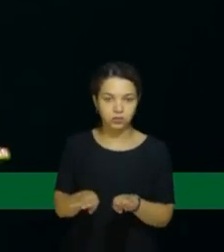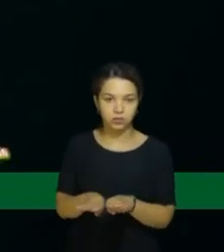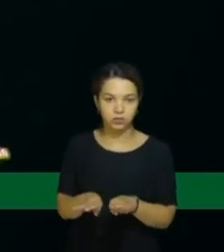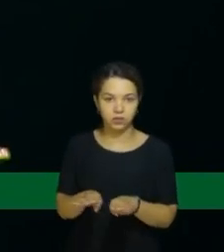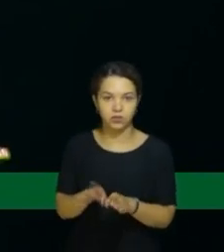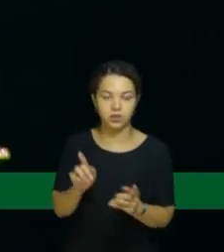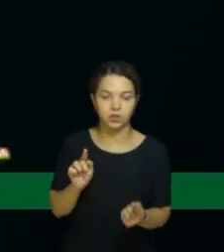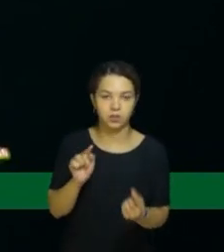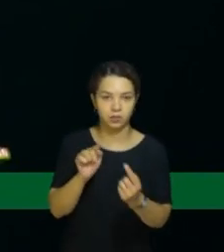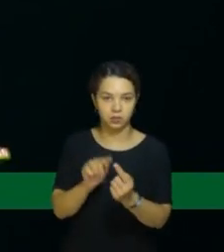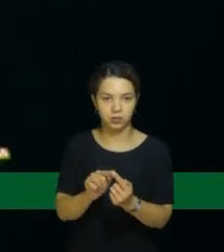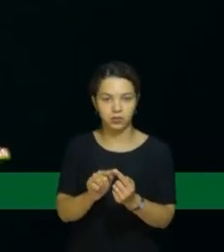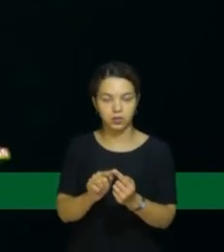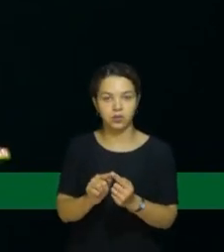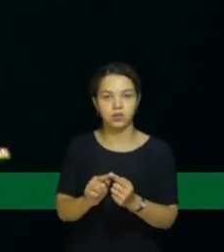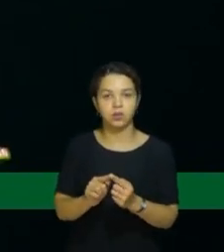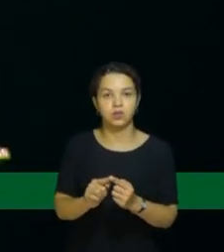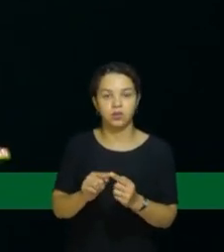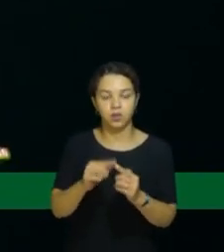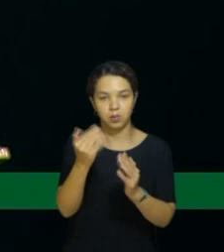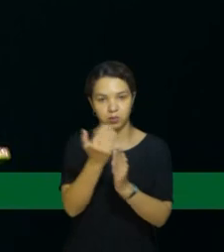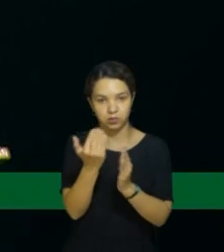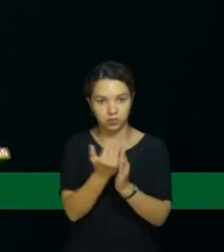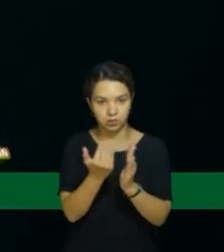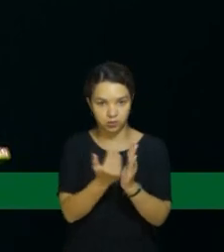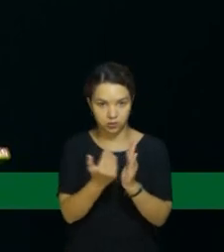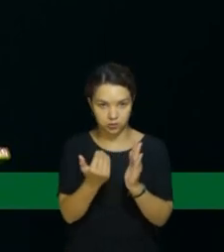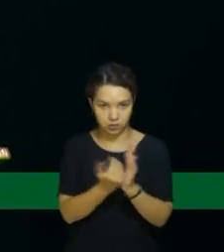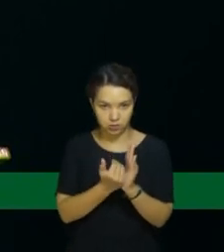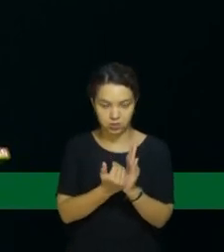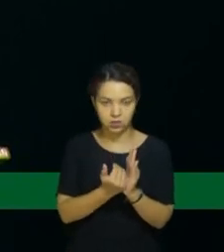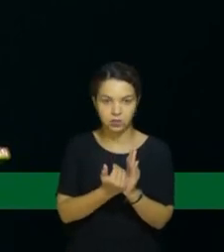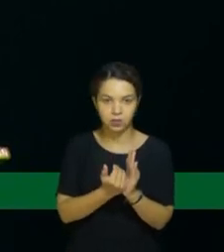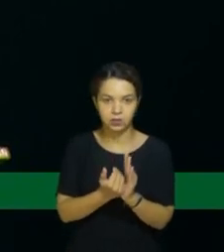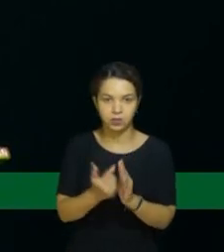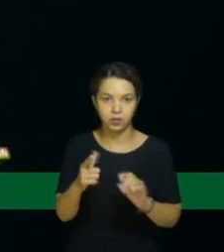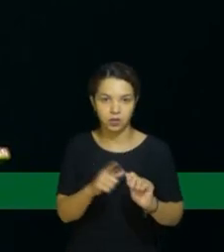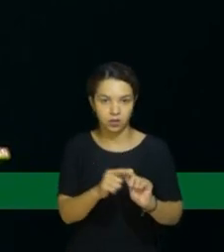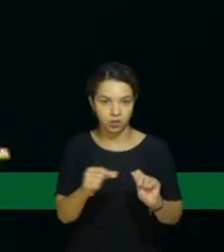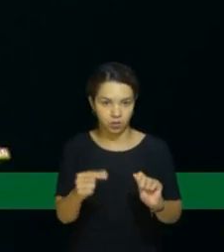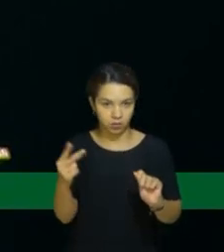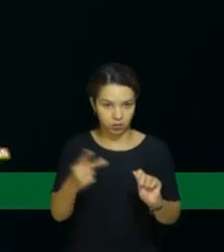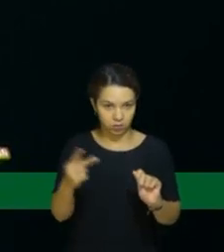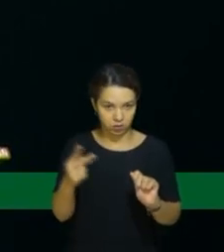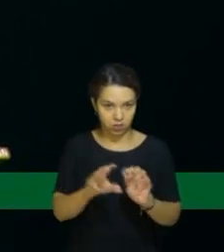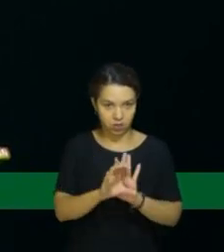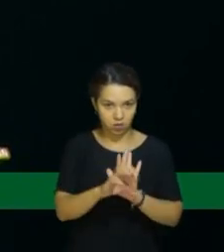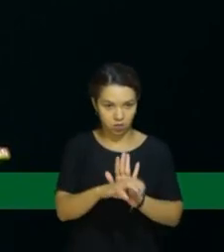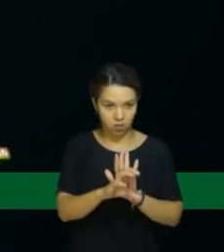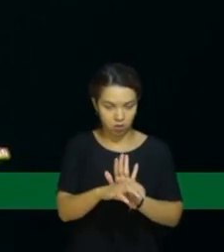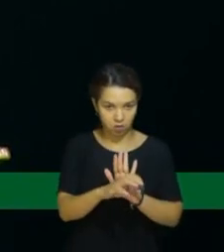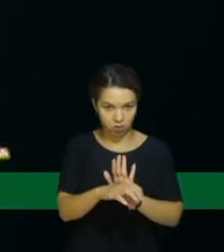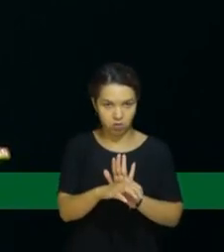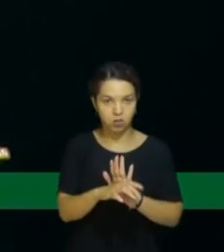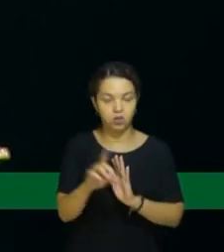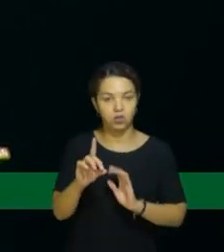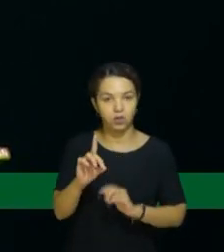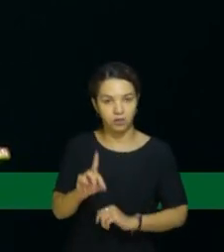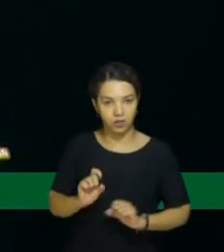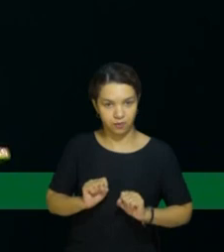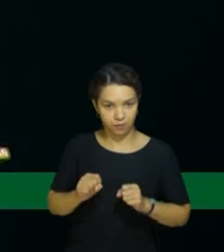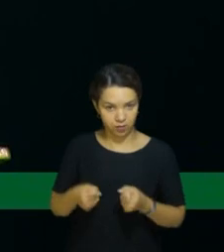cumpridos os princípios programáticos inscritos no artigo 2º do código Catarinense de Defesa do Consumidor a